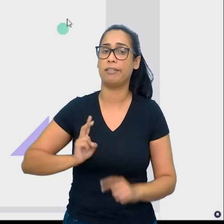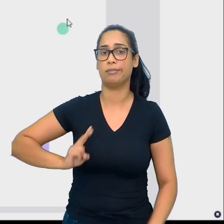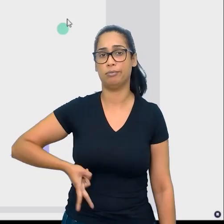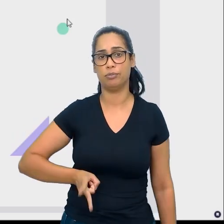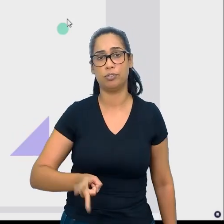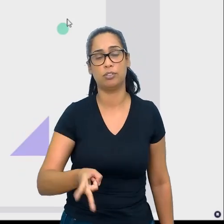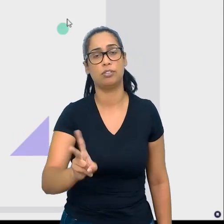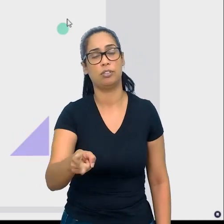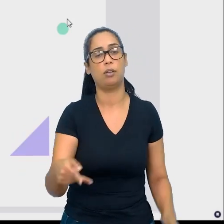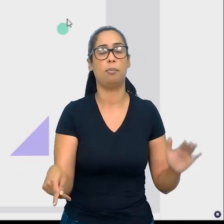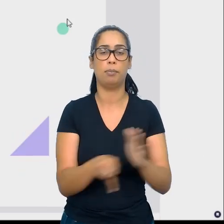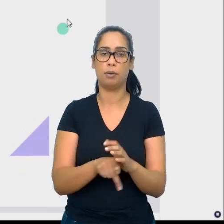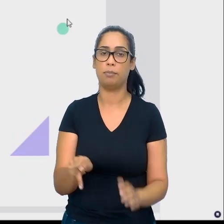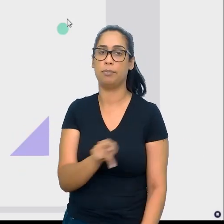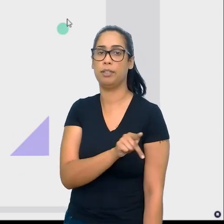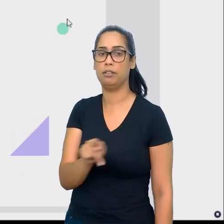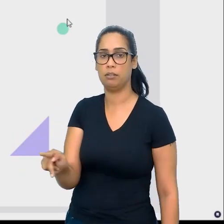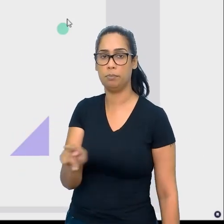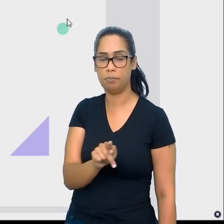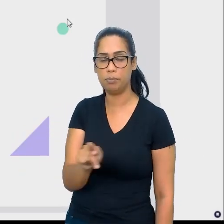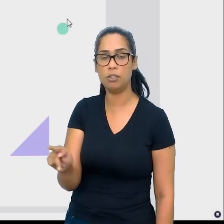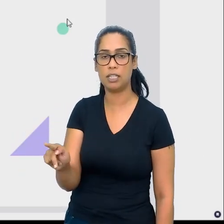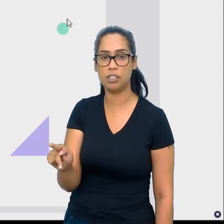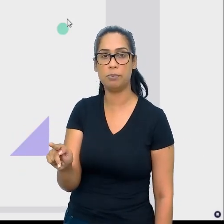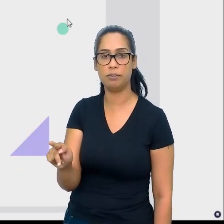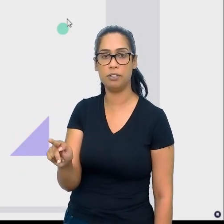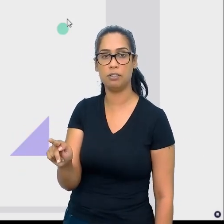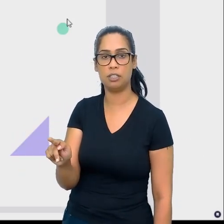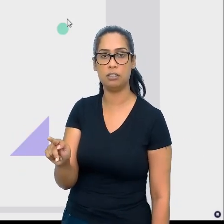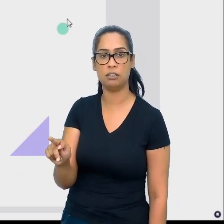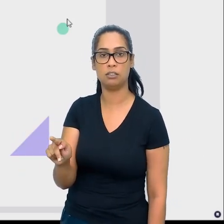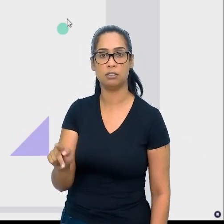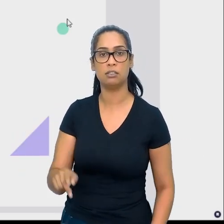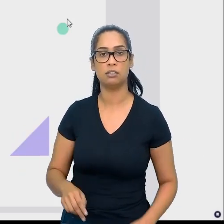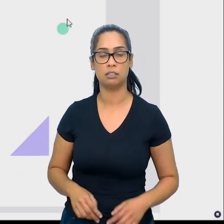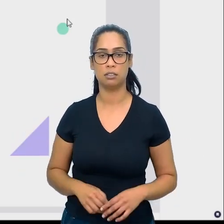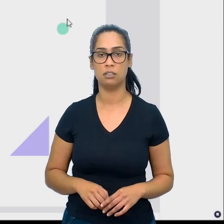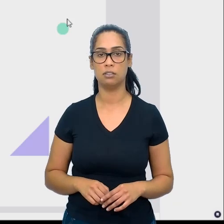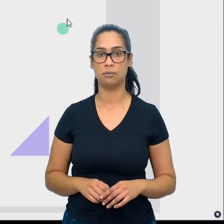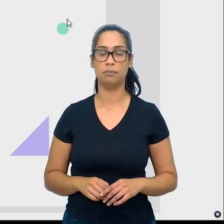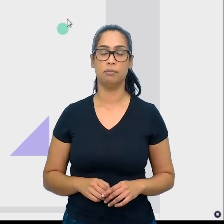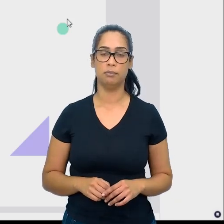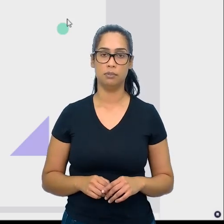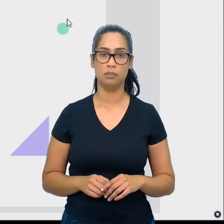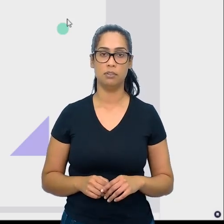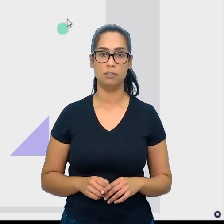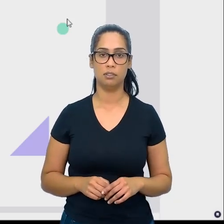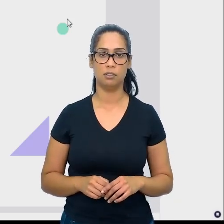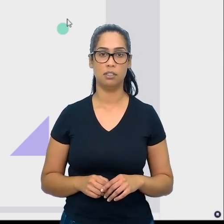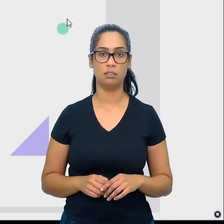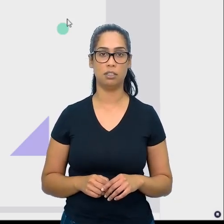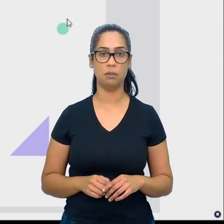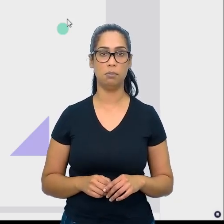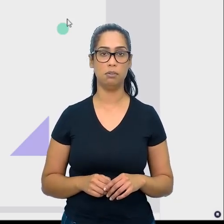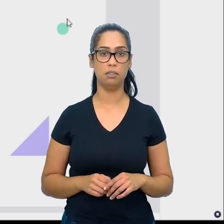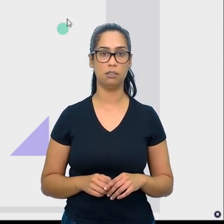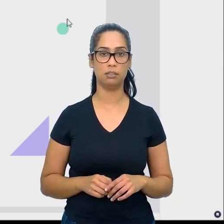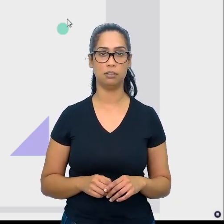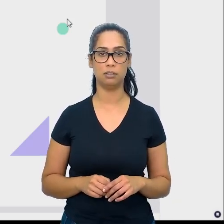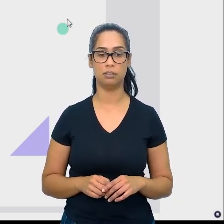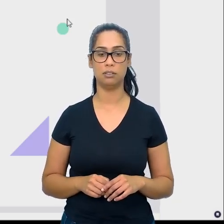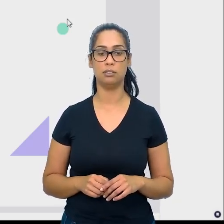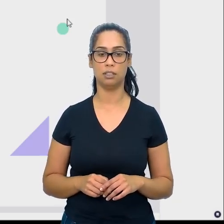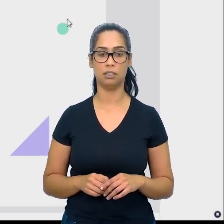Nossa formação pedagógica exatamente E aí a gente tem ali palavras muito importantes que a gente